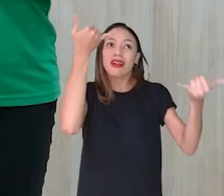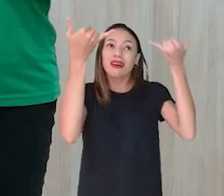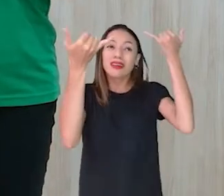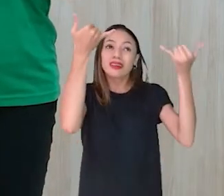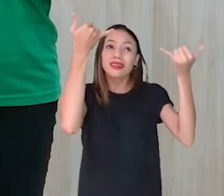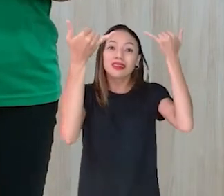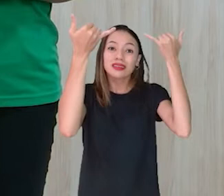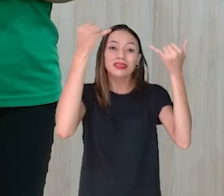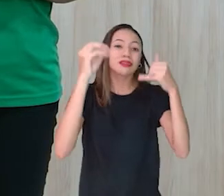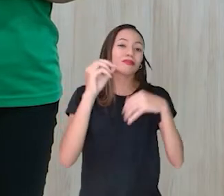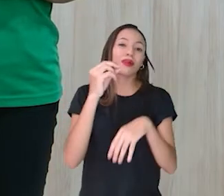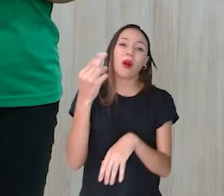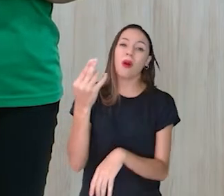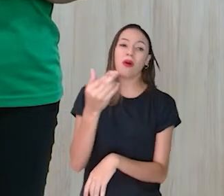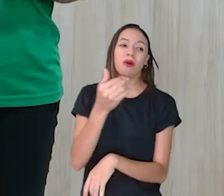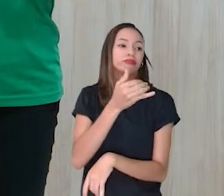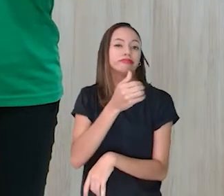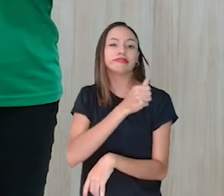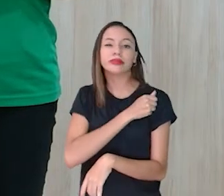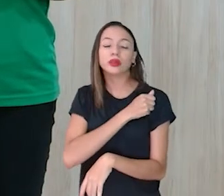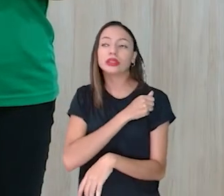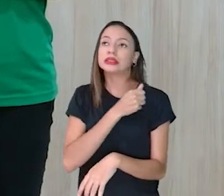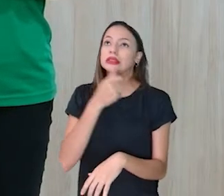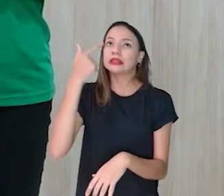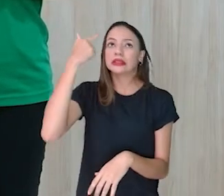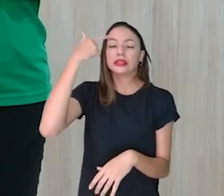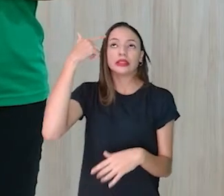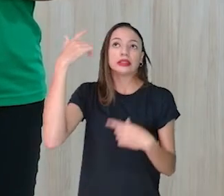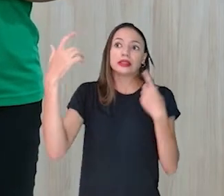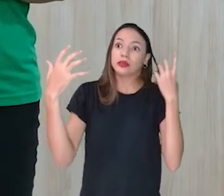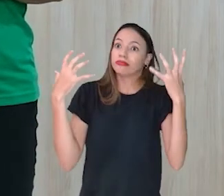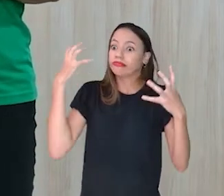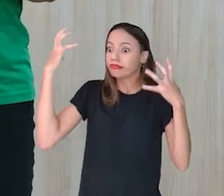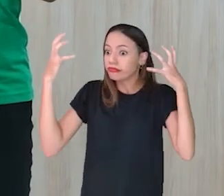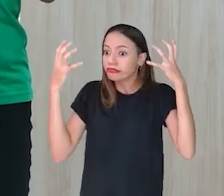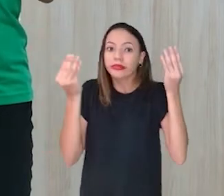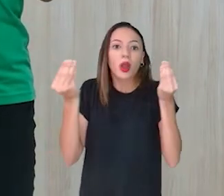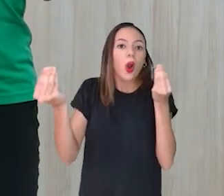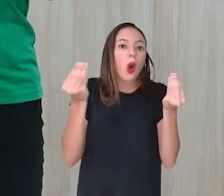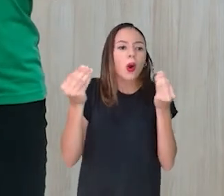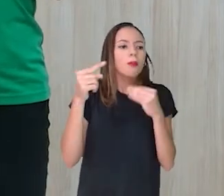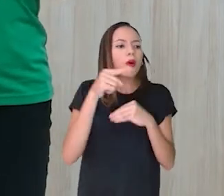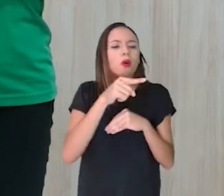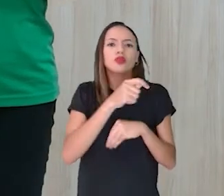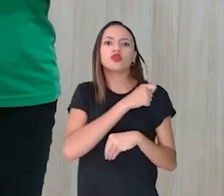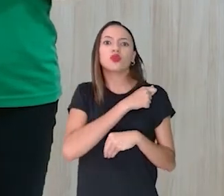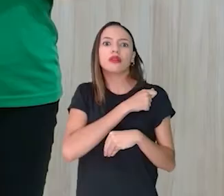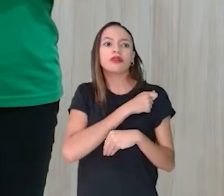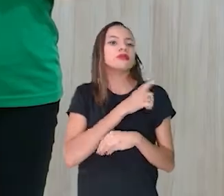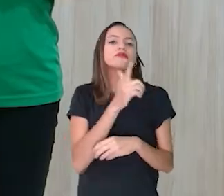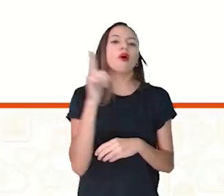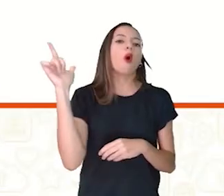informações ou ele está mexido de alguma maneira. O que podemos fazer para ele retomar?